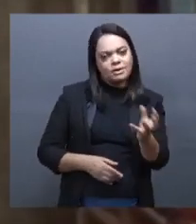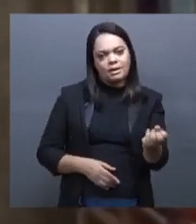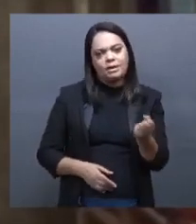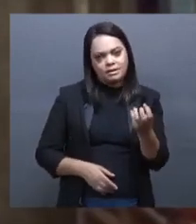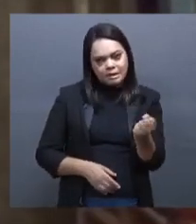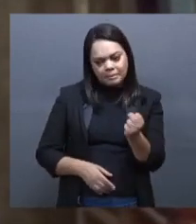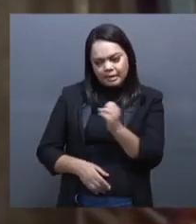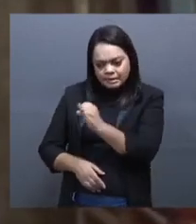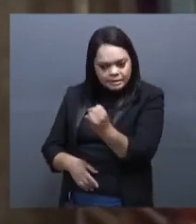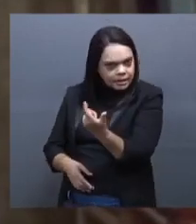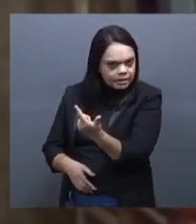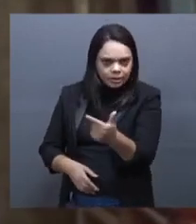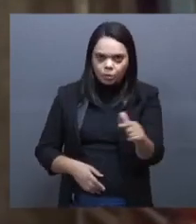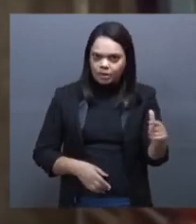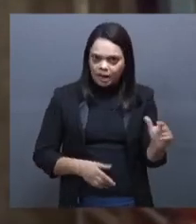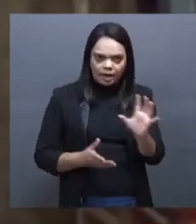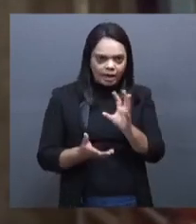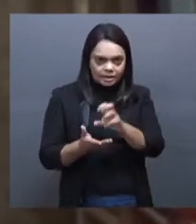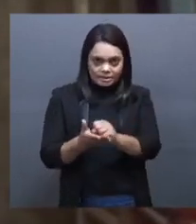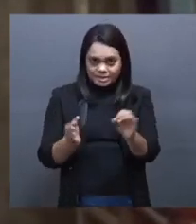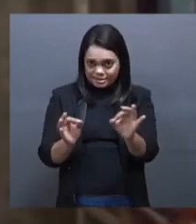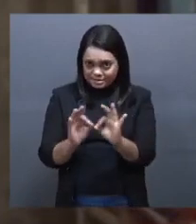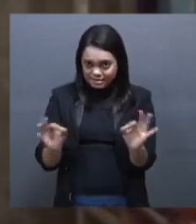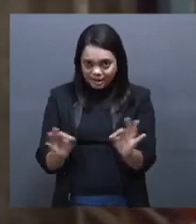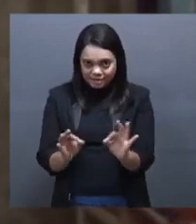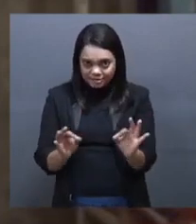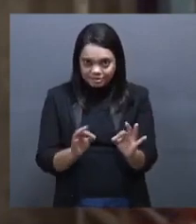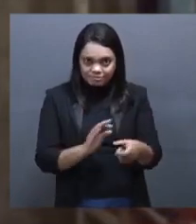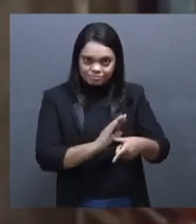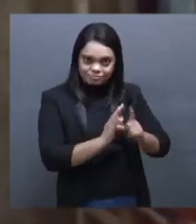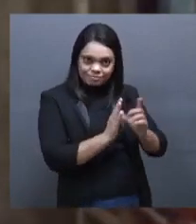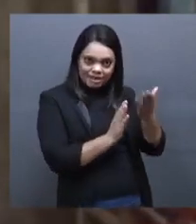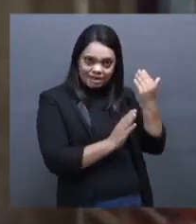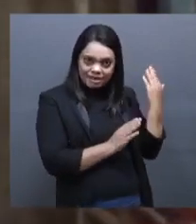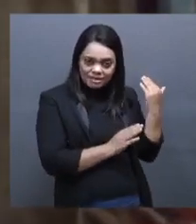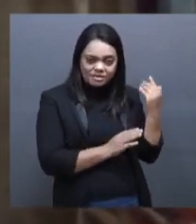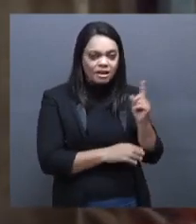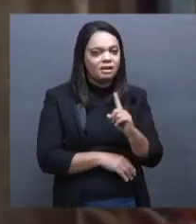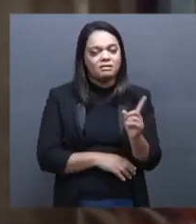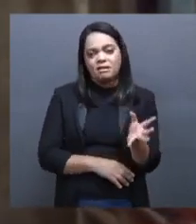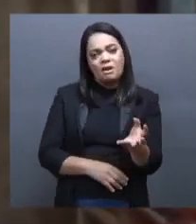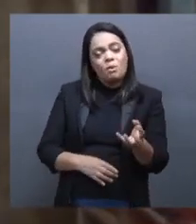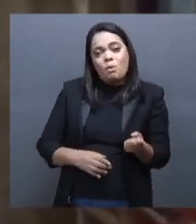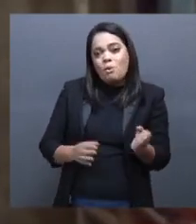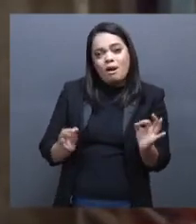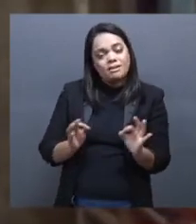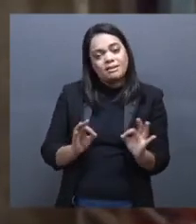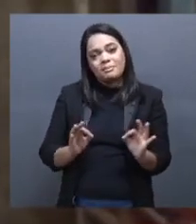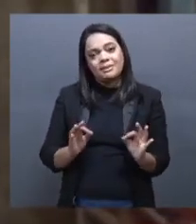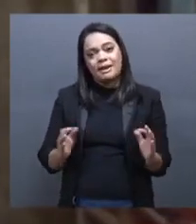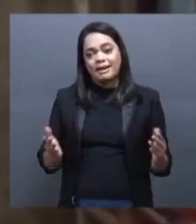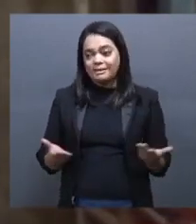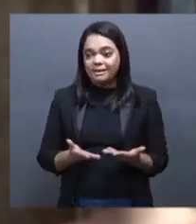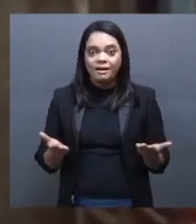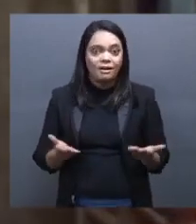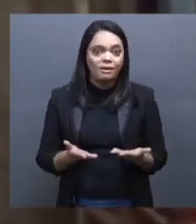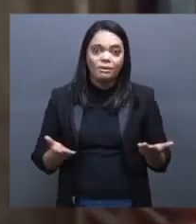Único antes da crise, né, recebam auxílio justamente agora, né,